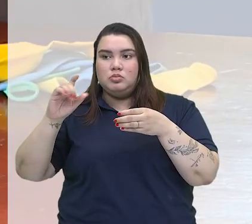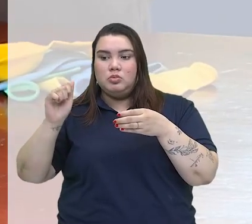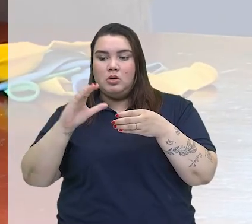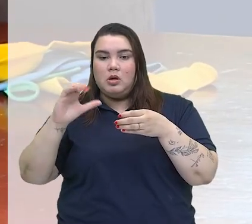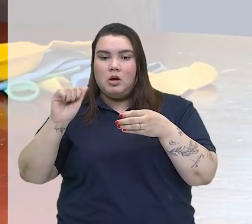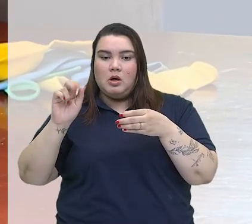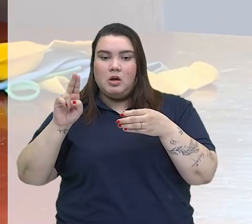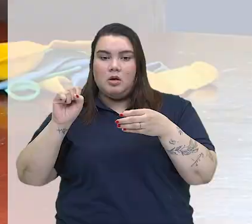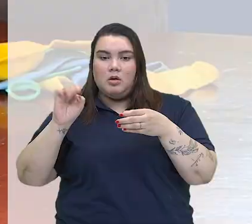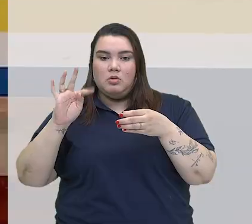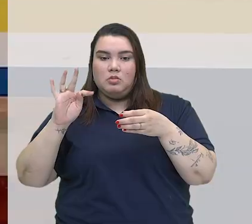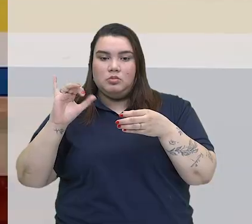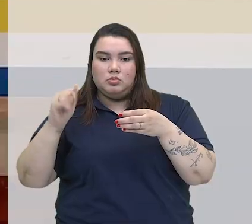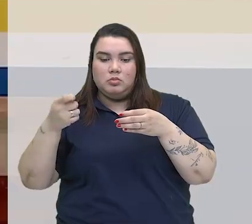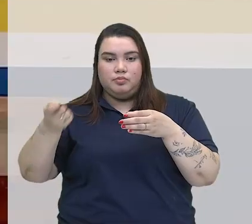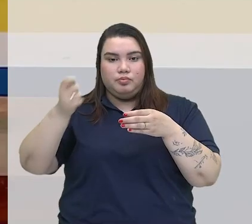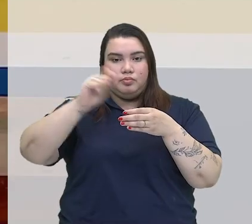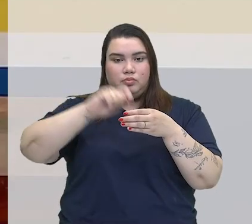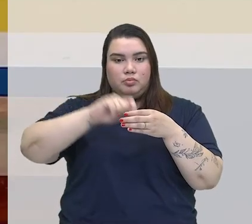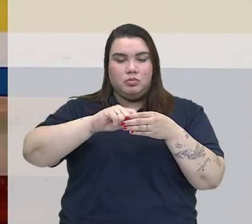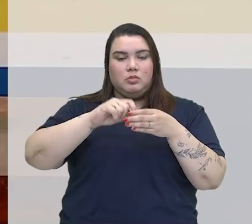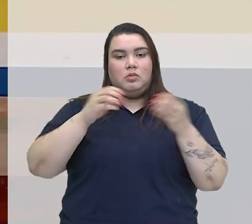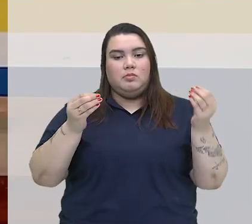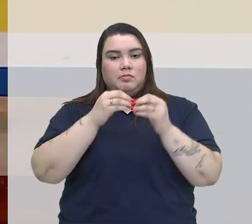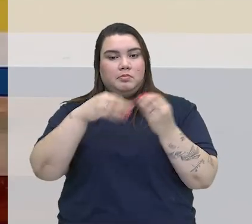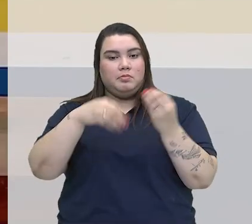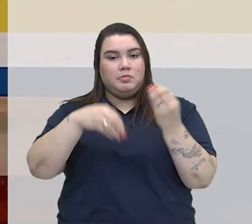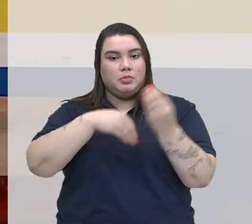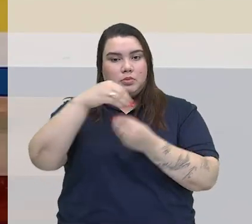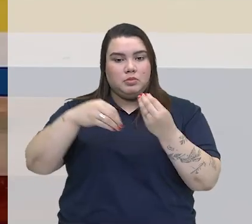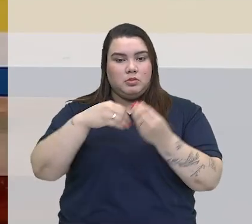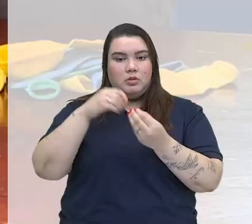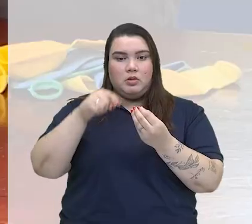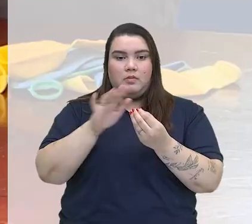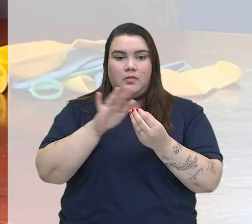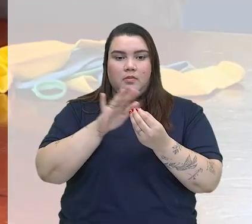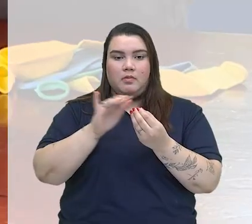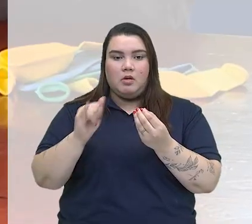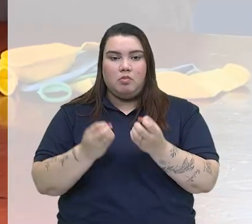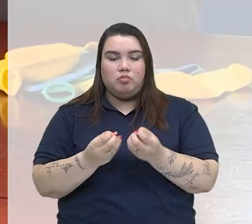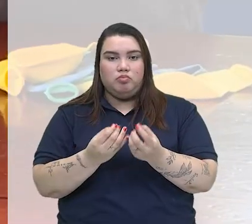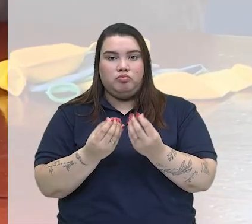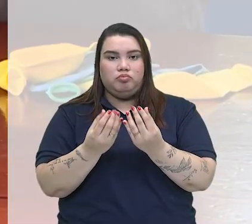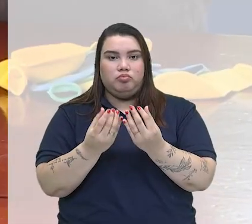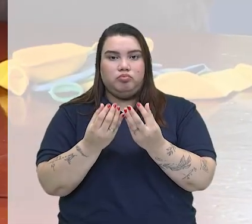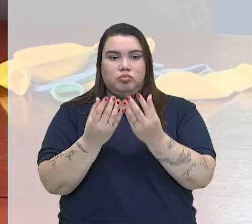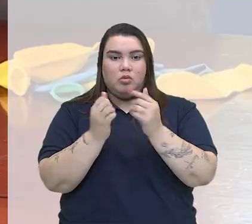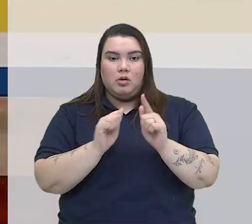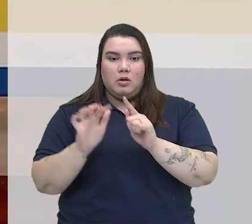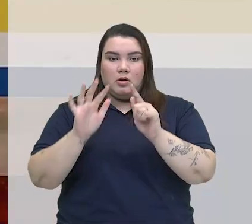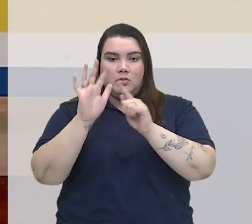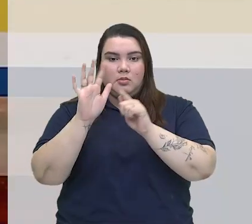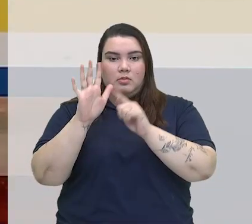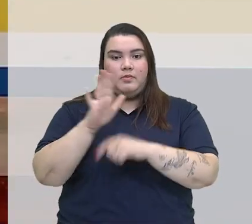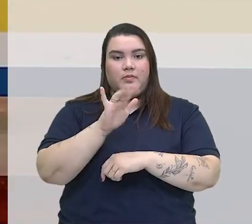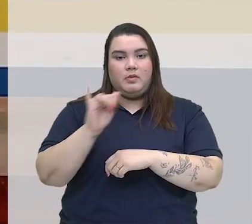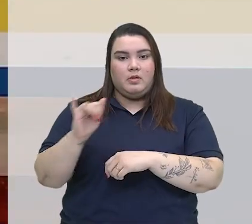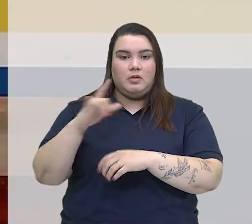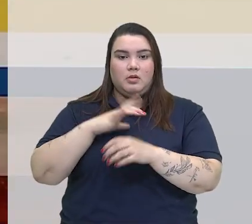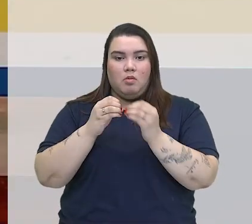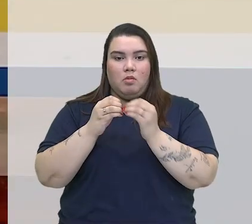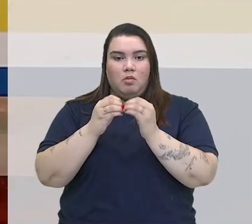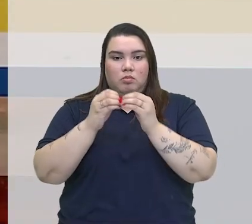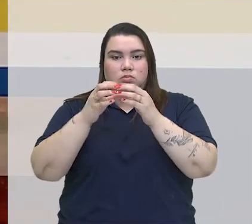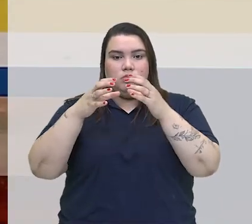em seguida o alumínio, que vai fazer uma reação química. Essa reação química vai liberar um gás e esse gás vai ser armazenado no